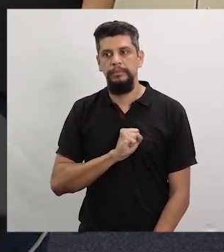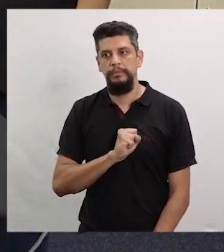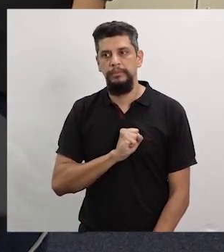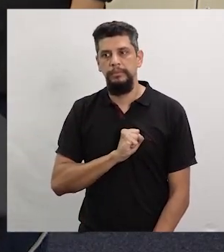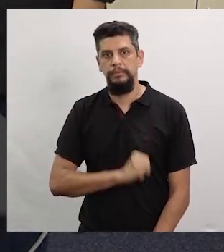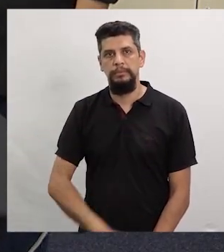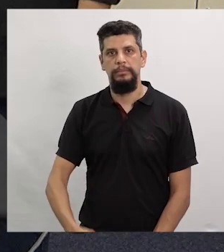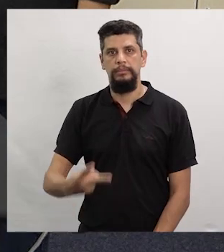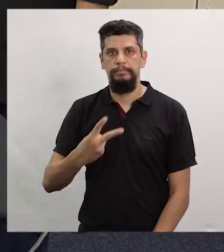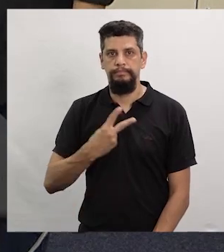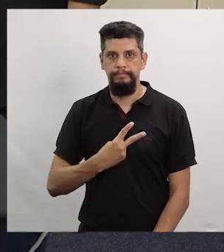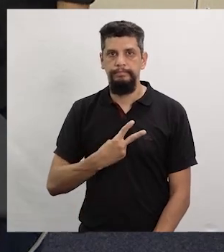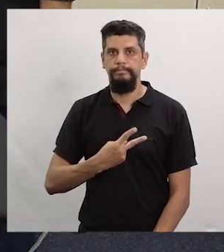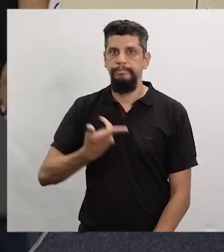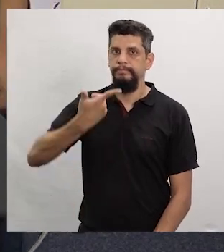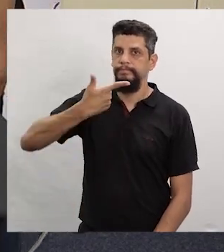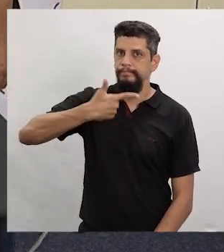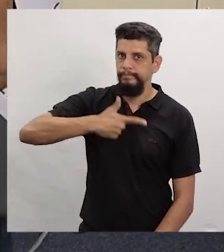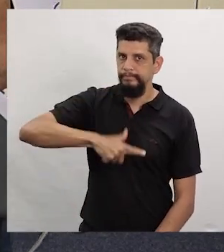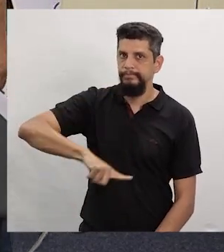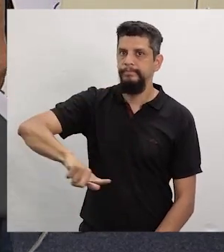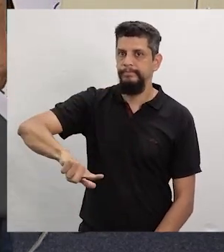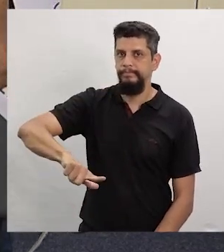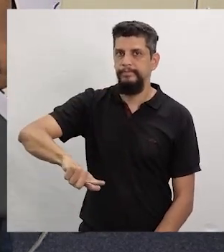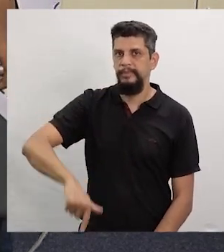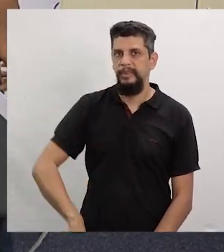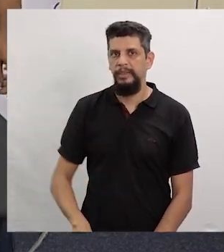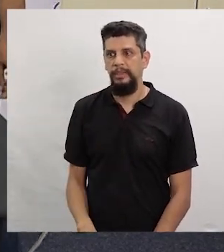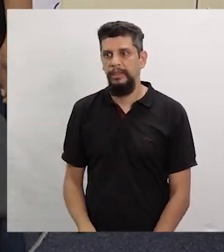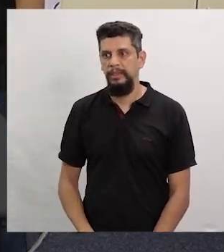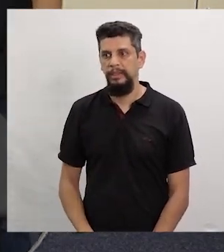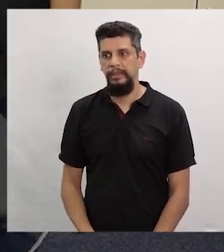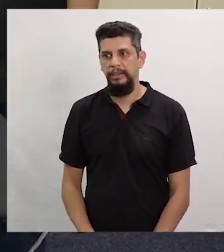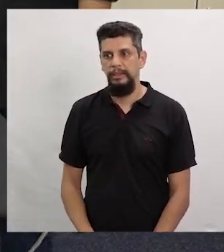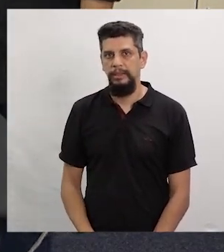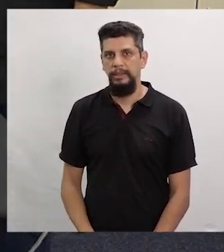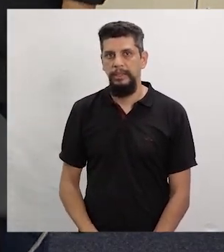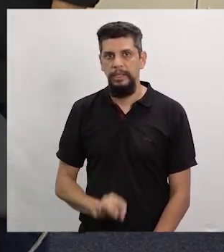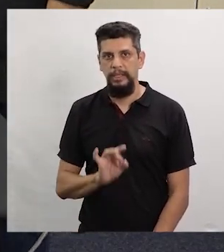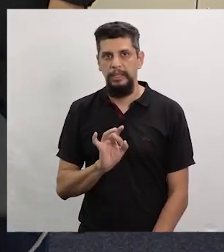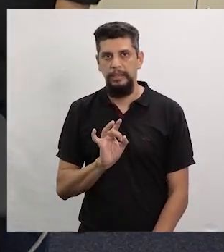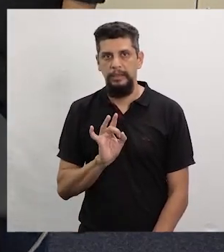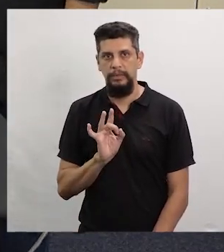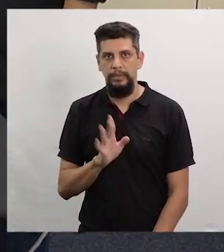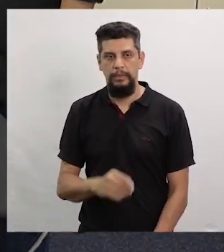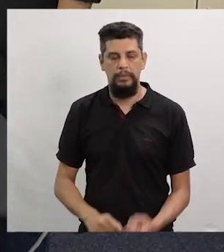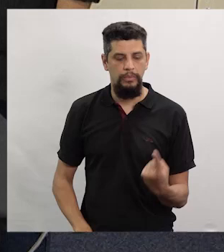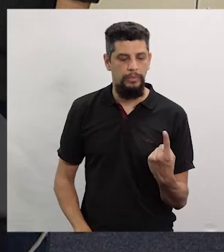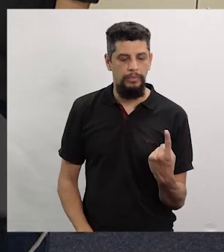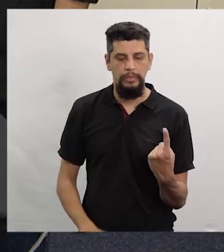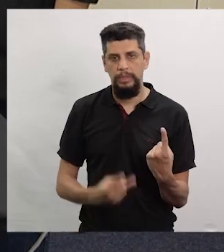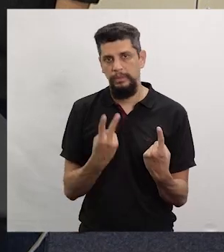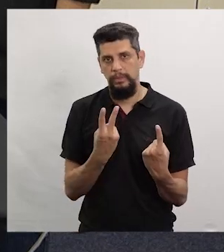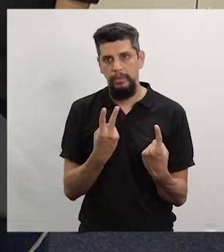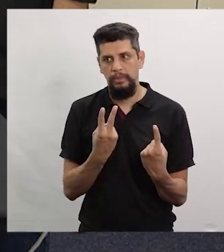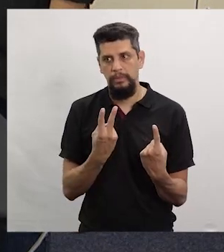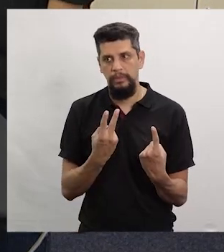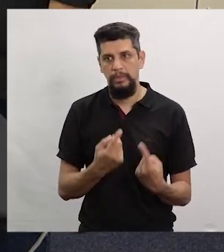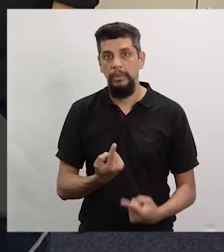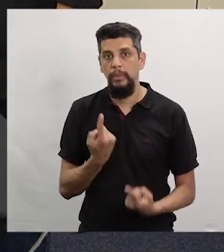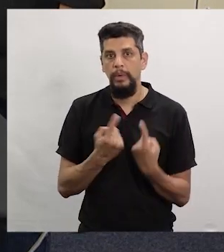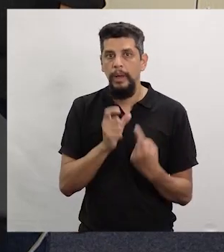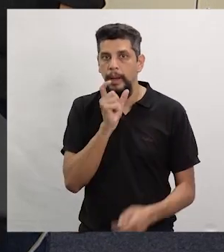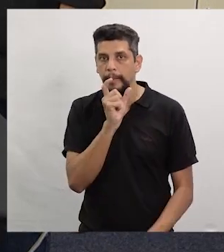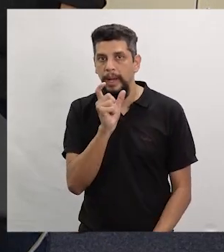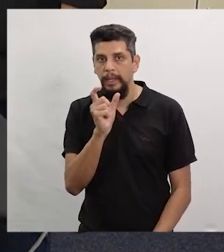número dois novamente e esse nosso dado só tem o número um e o número dois Qual que é a